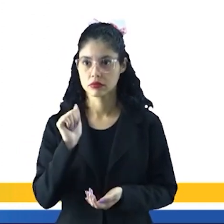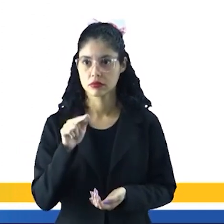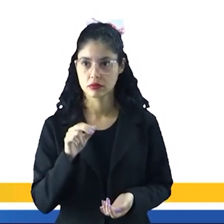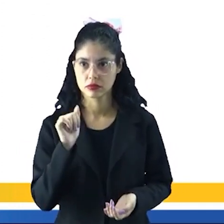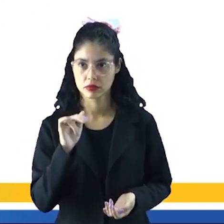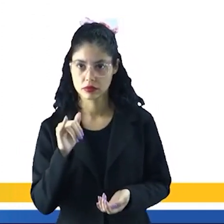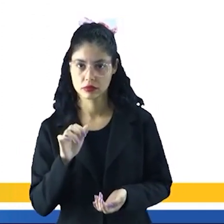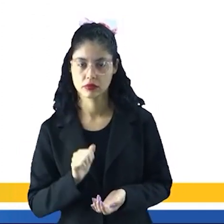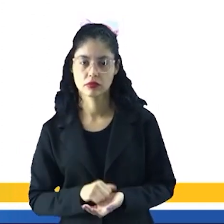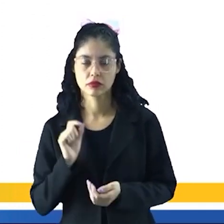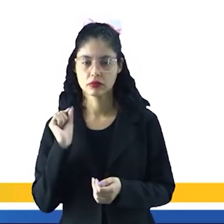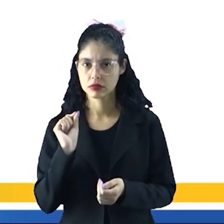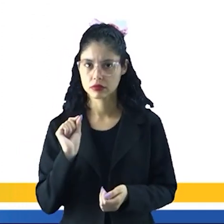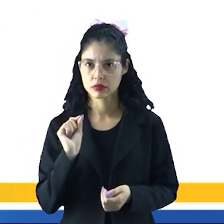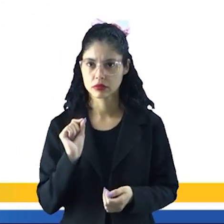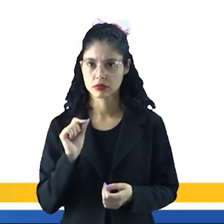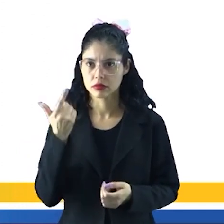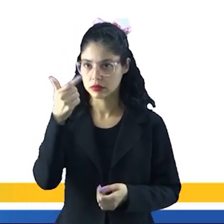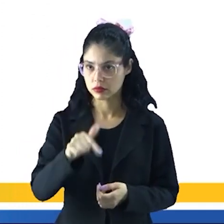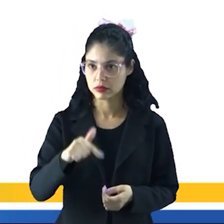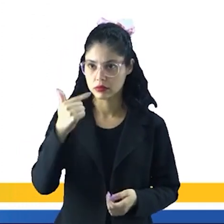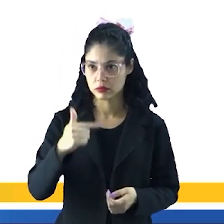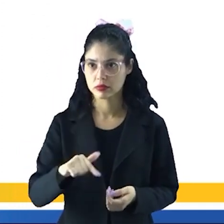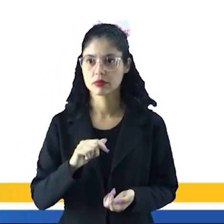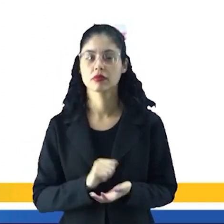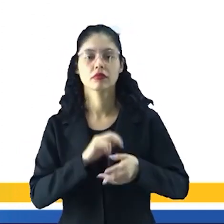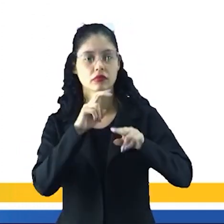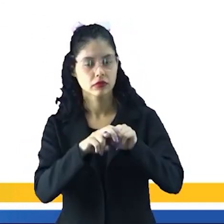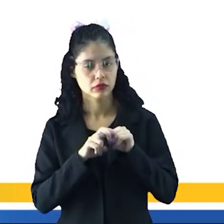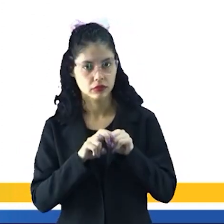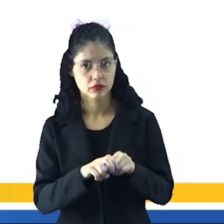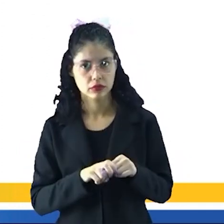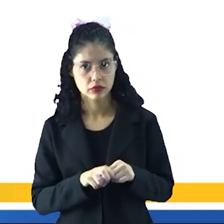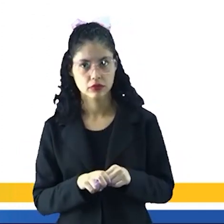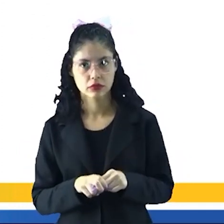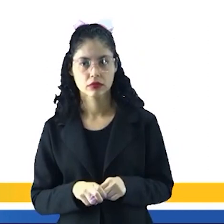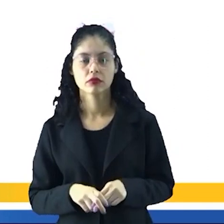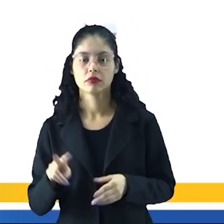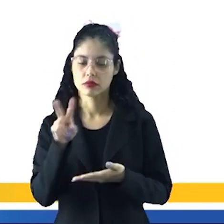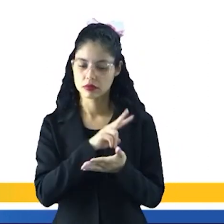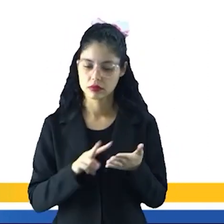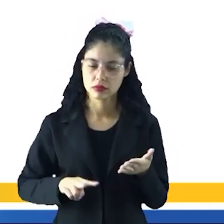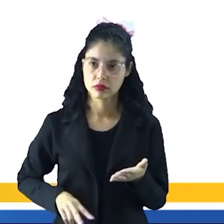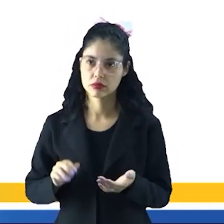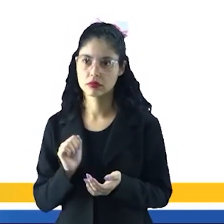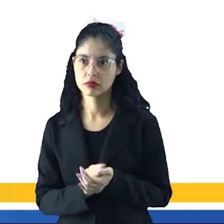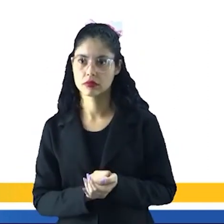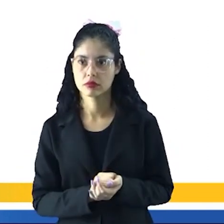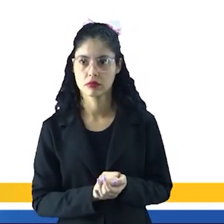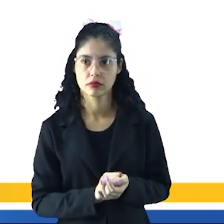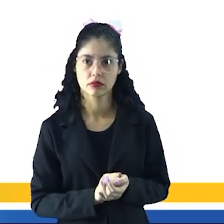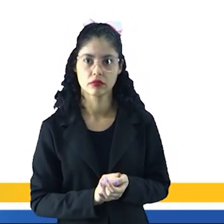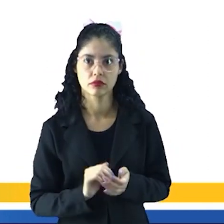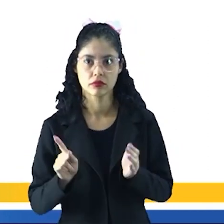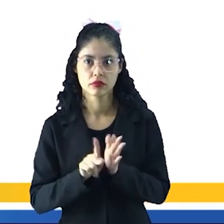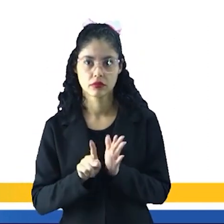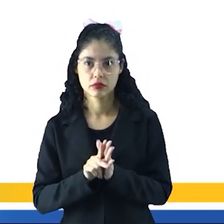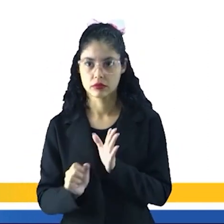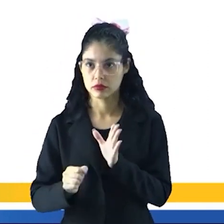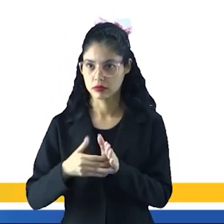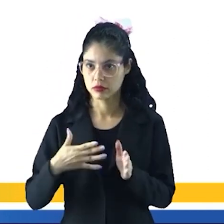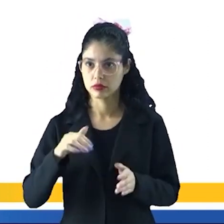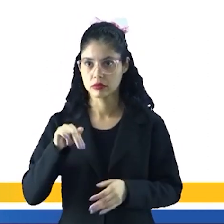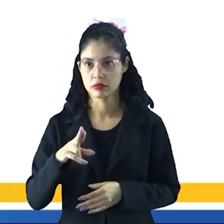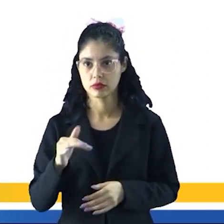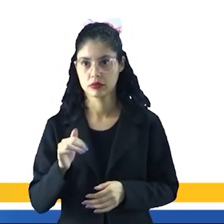cânone. Cânone é uma repetição, por isso que são as releituras. E aqui eu digo, ó, entre suas muitas